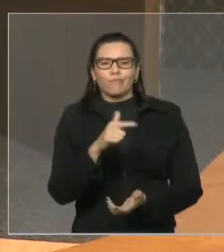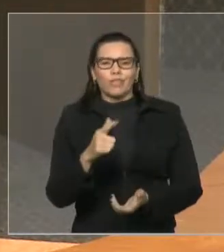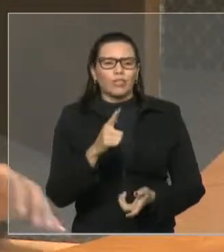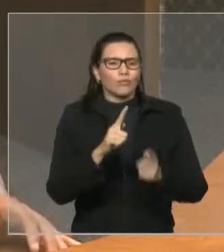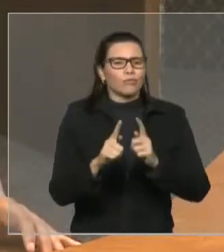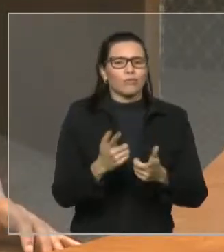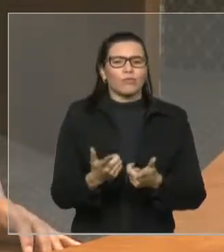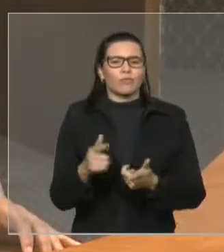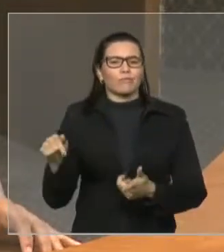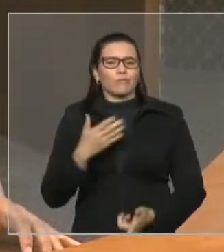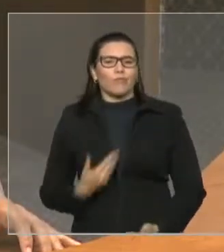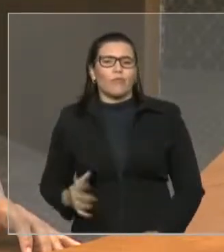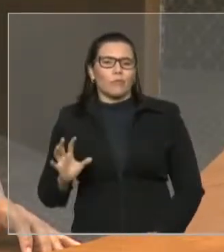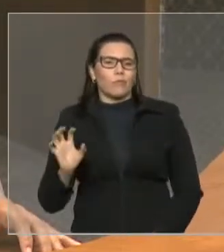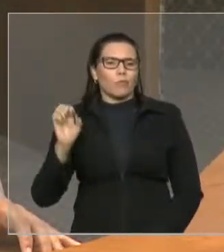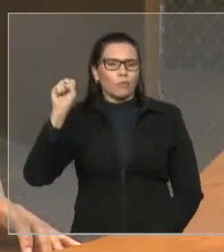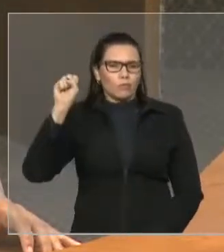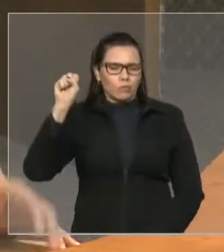emprego,